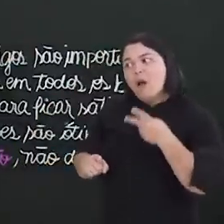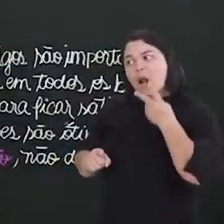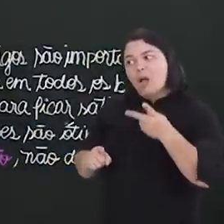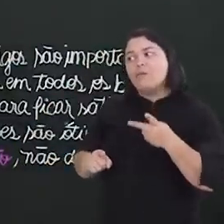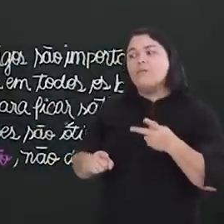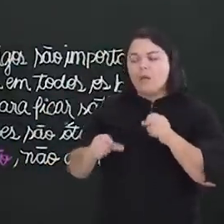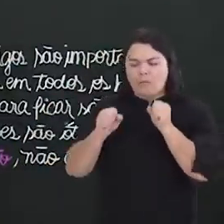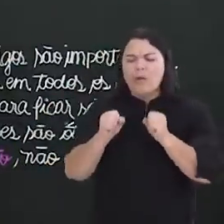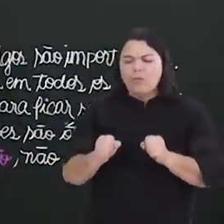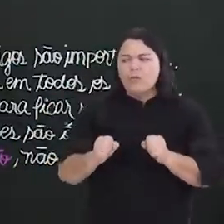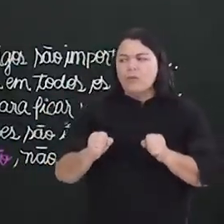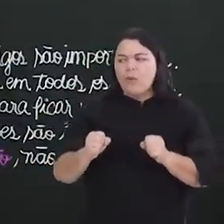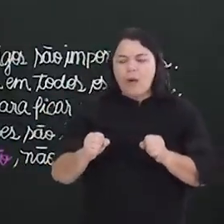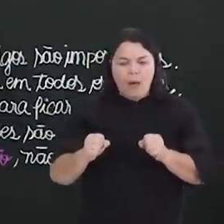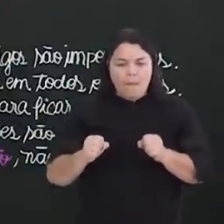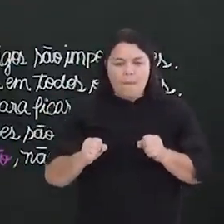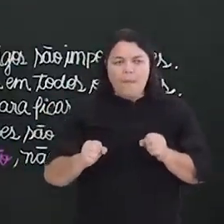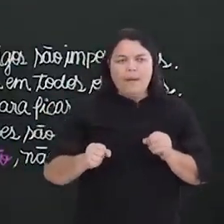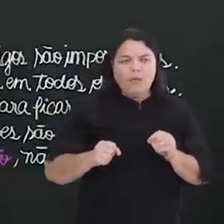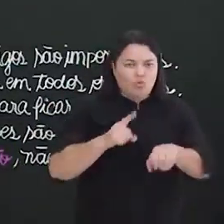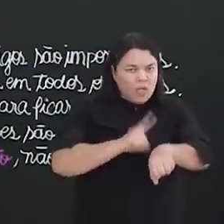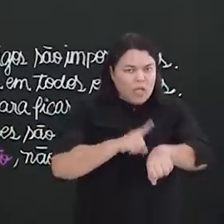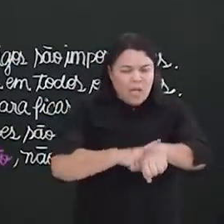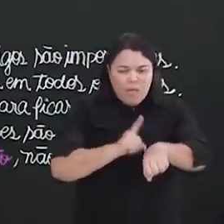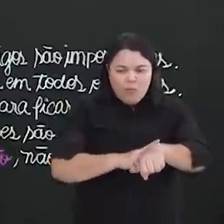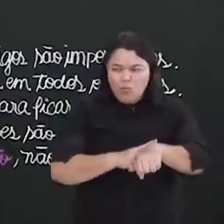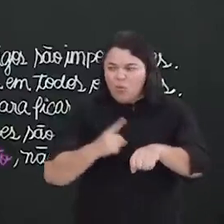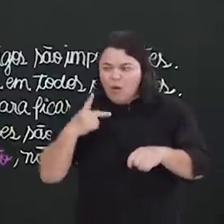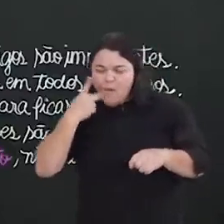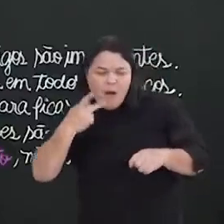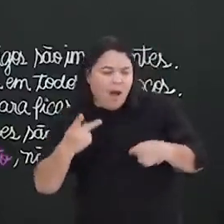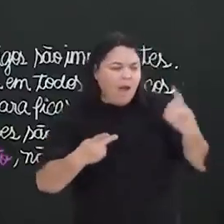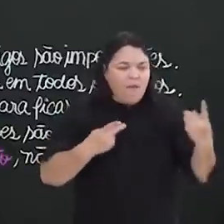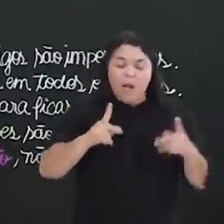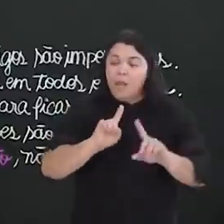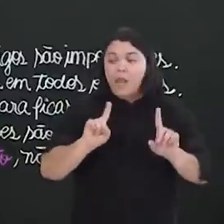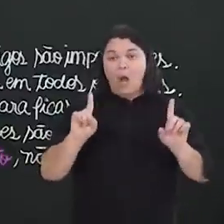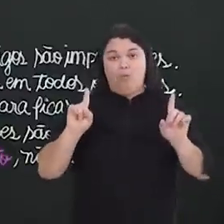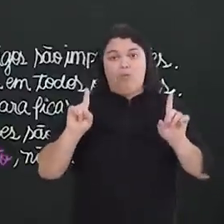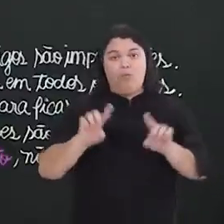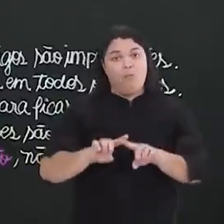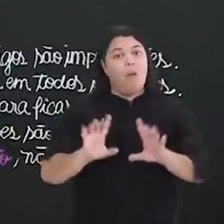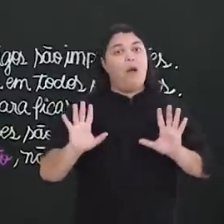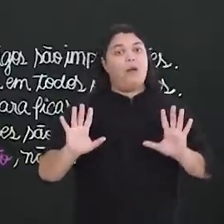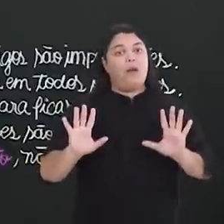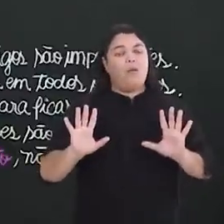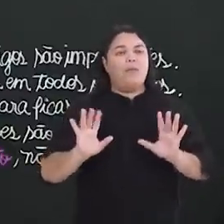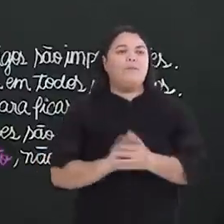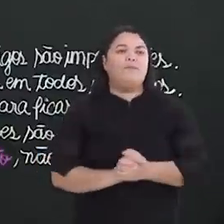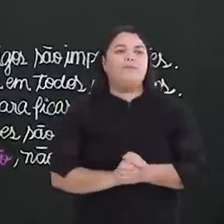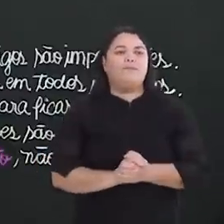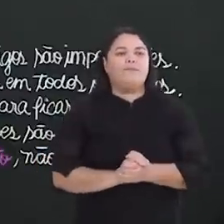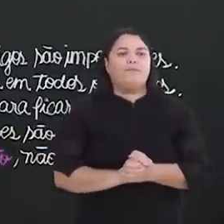será em todos os blocos. Então, essa é uma oração coordenada,